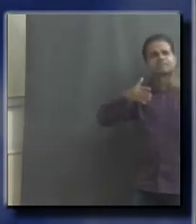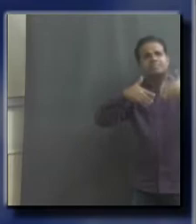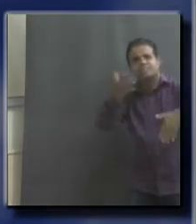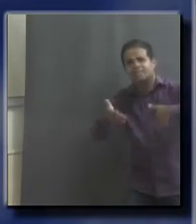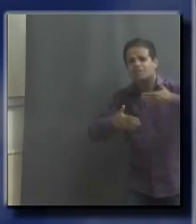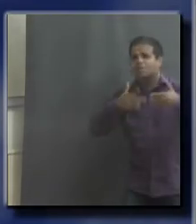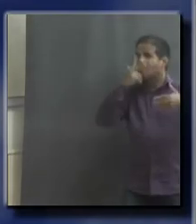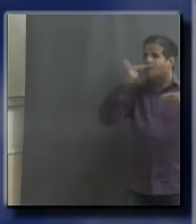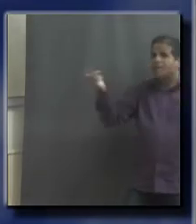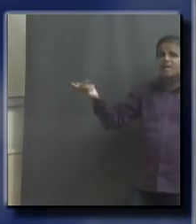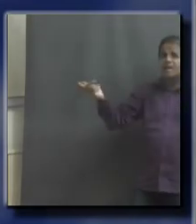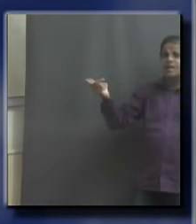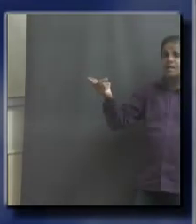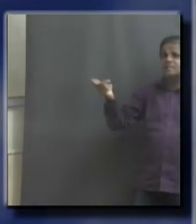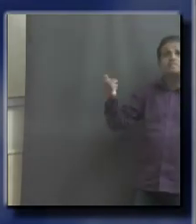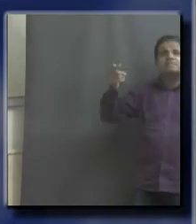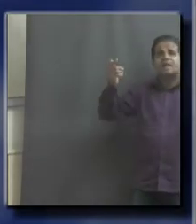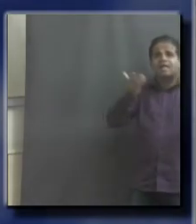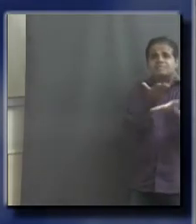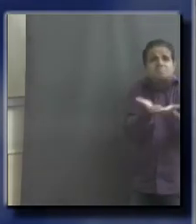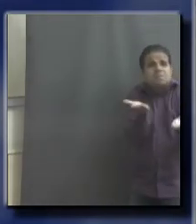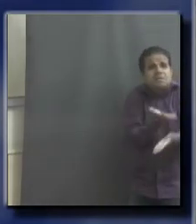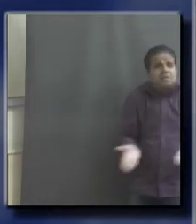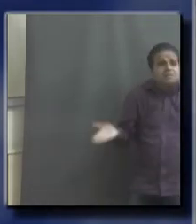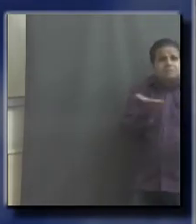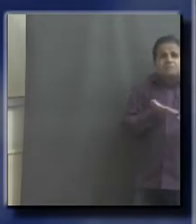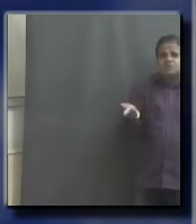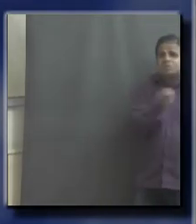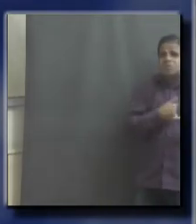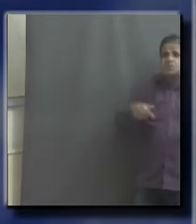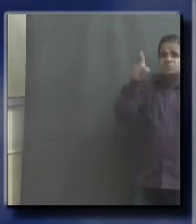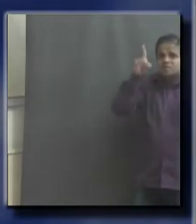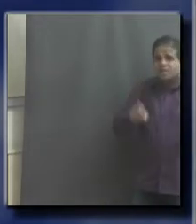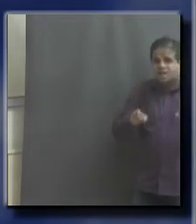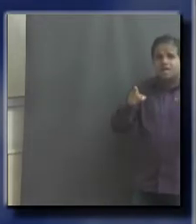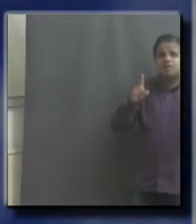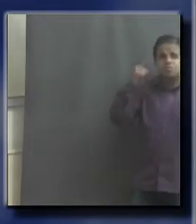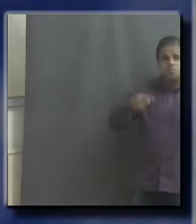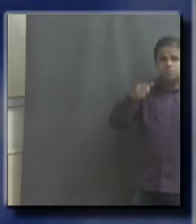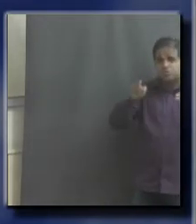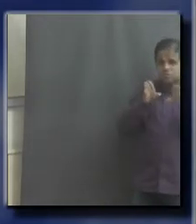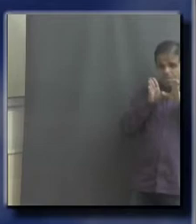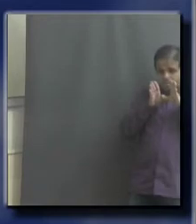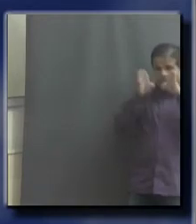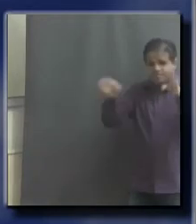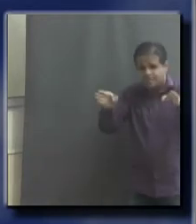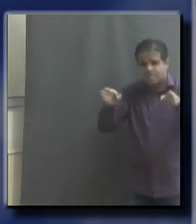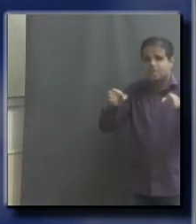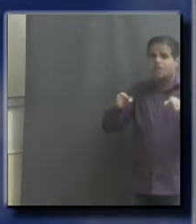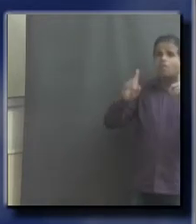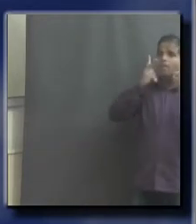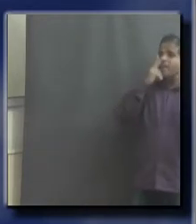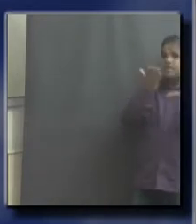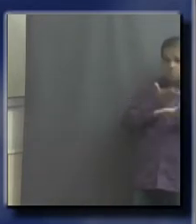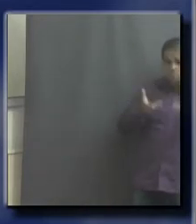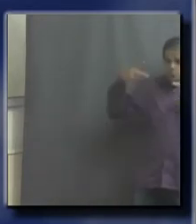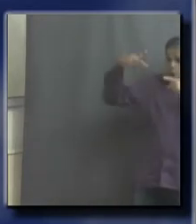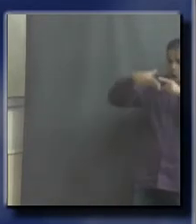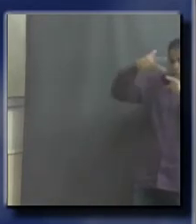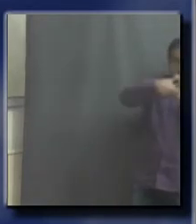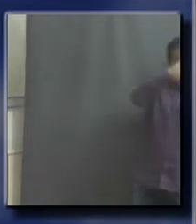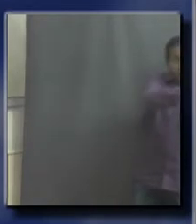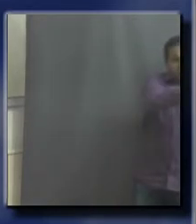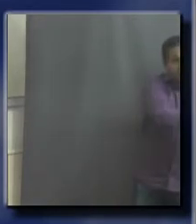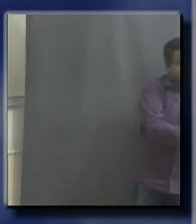enviesado, recortado, nossos direitos políticos de participação estão sendo atacados. Não é?